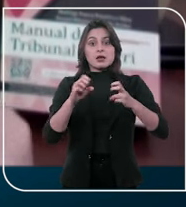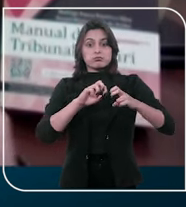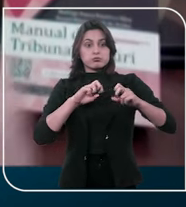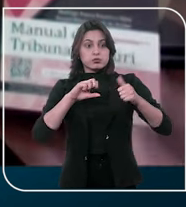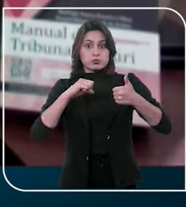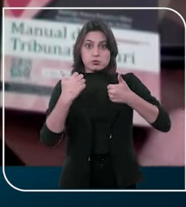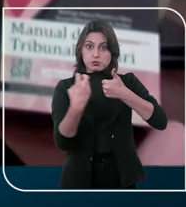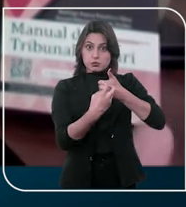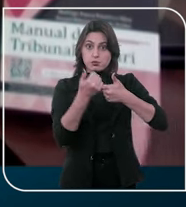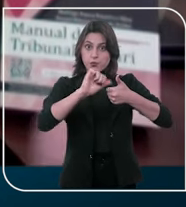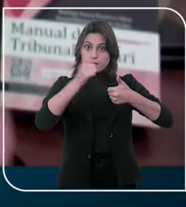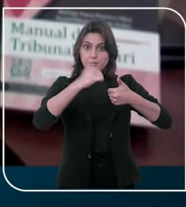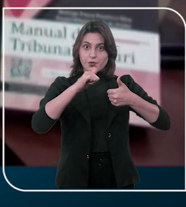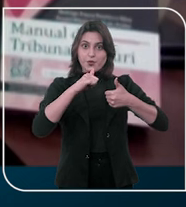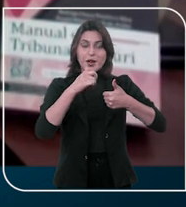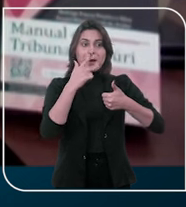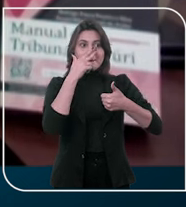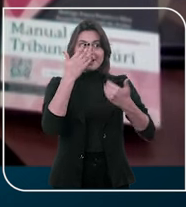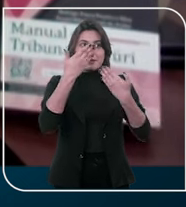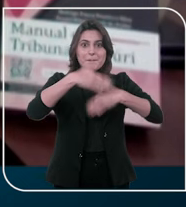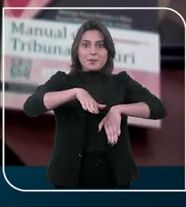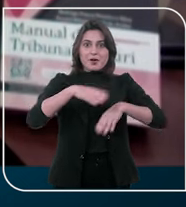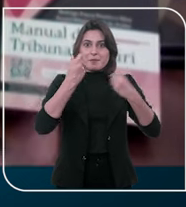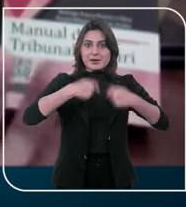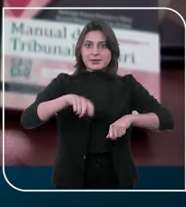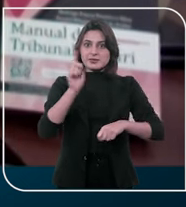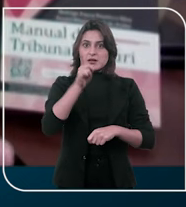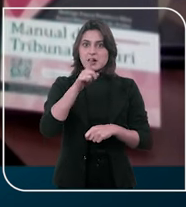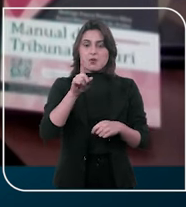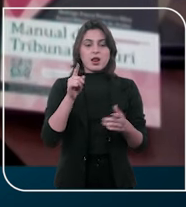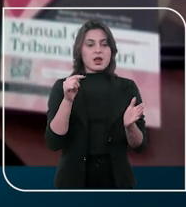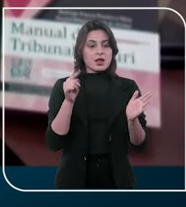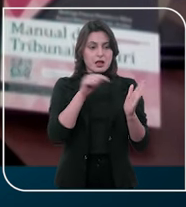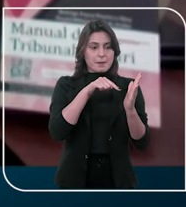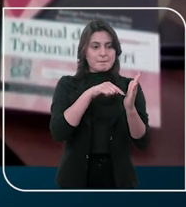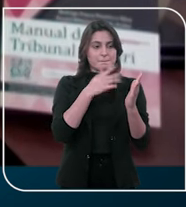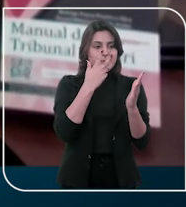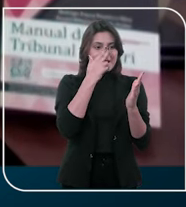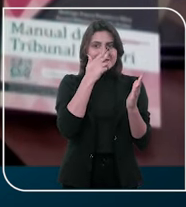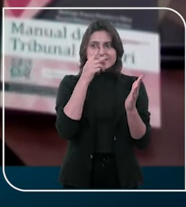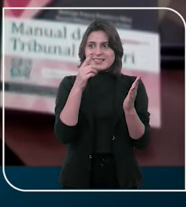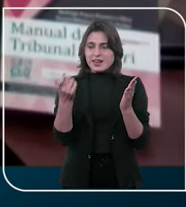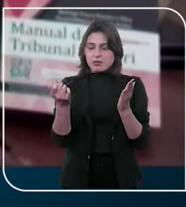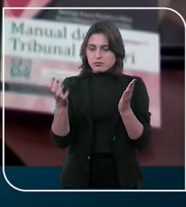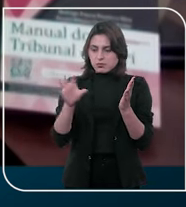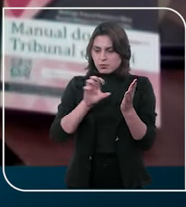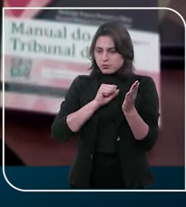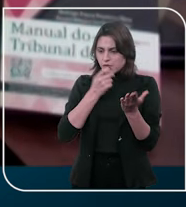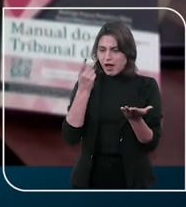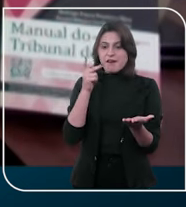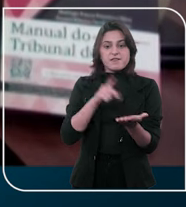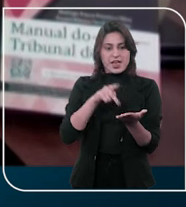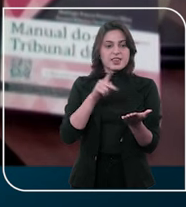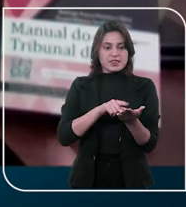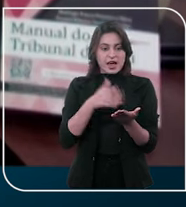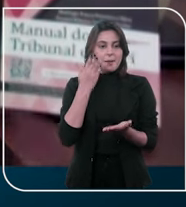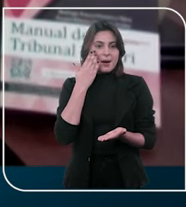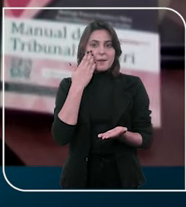aquilo criado, né? E eu já tive diversos casos que se